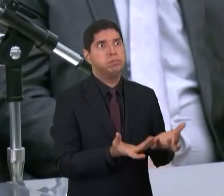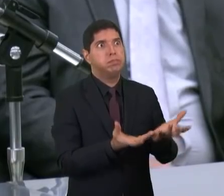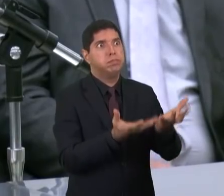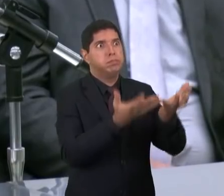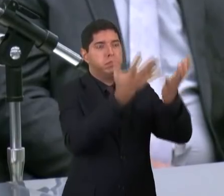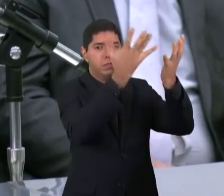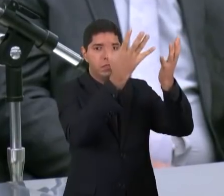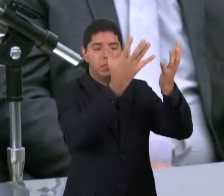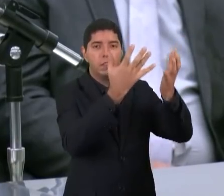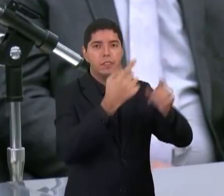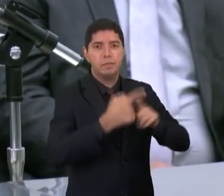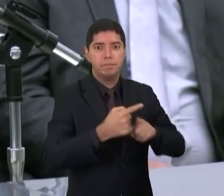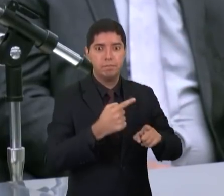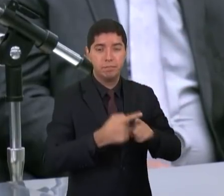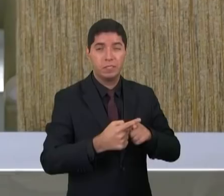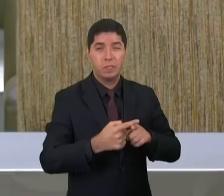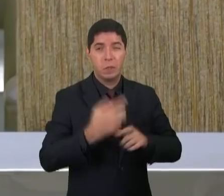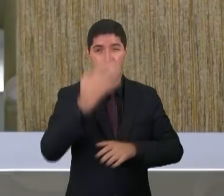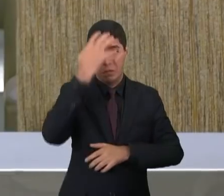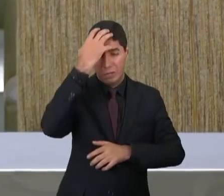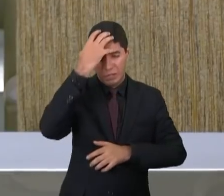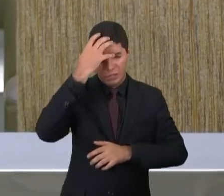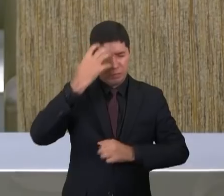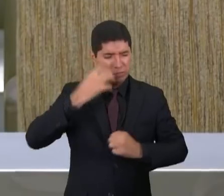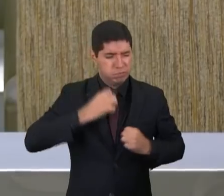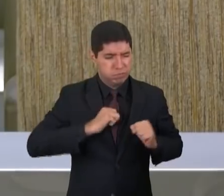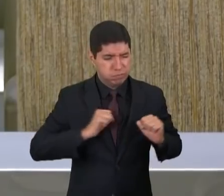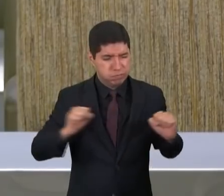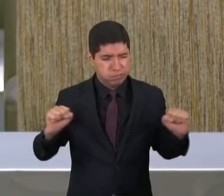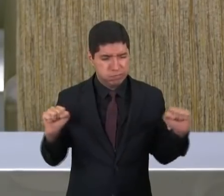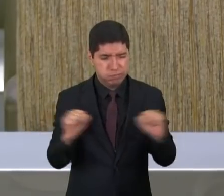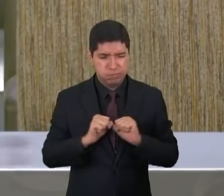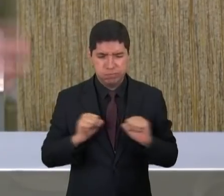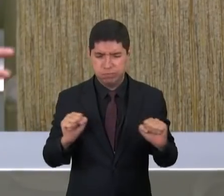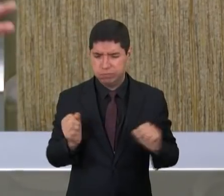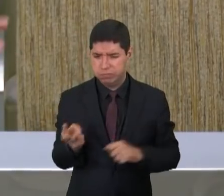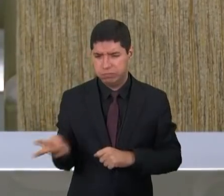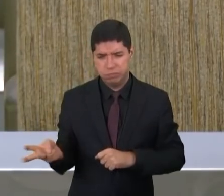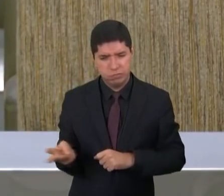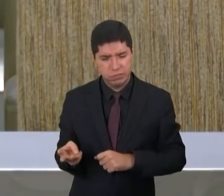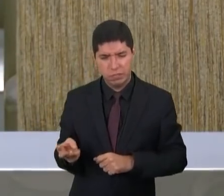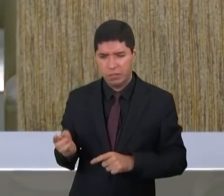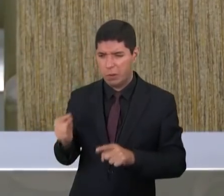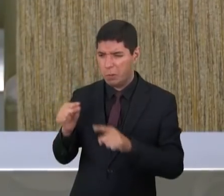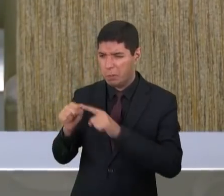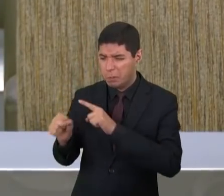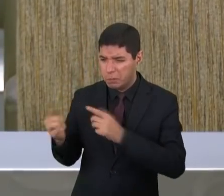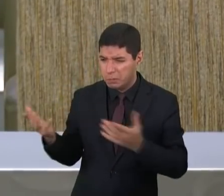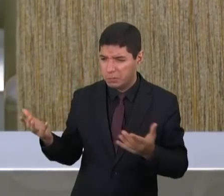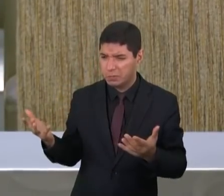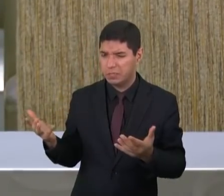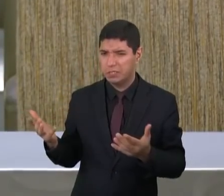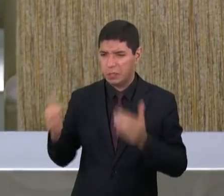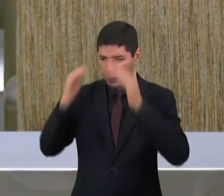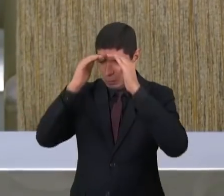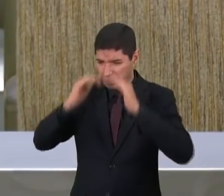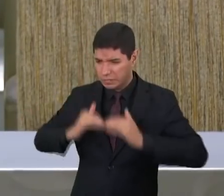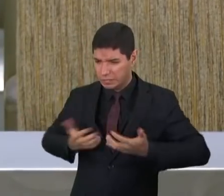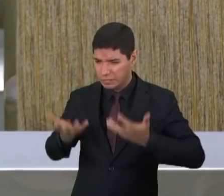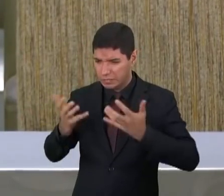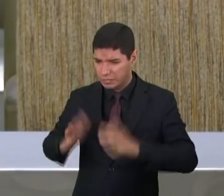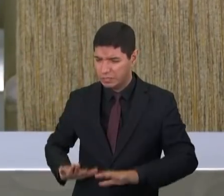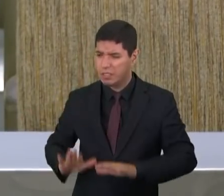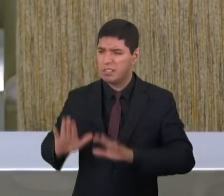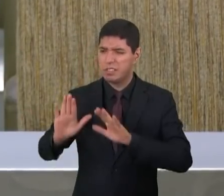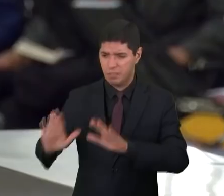irado. Ele estava sobremodo irado contra os três jovens. E disse: então eu vou